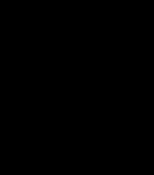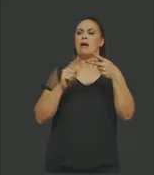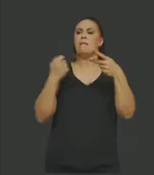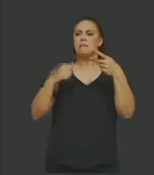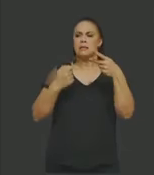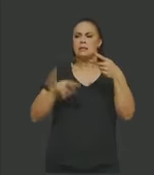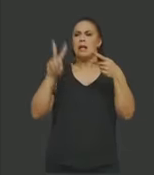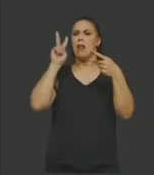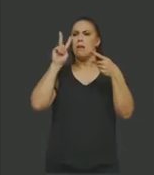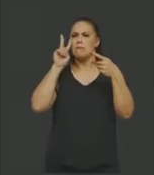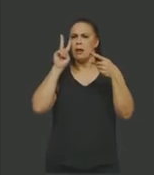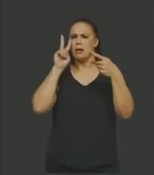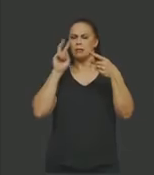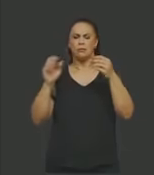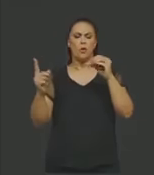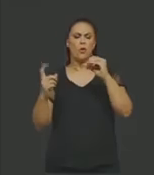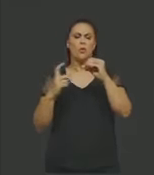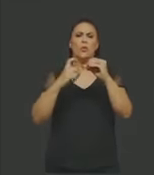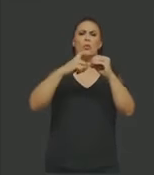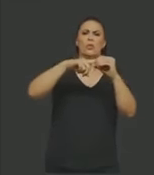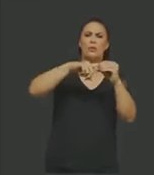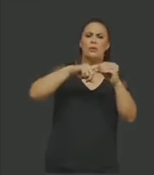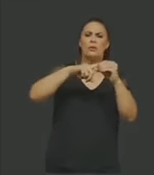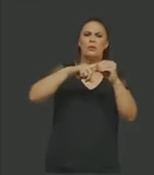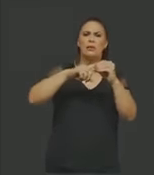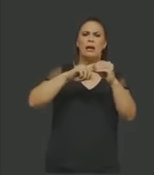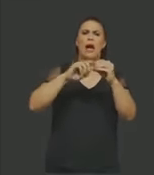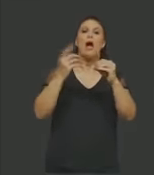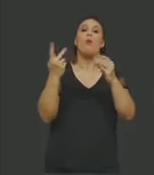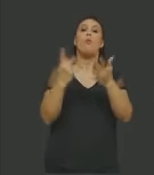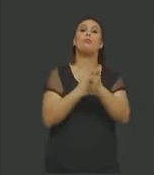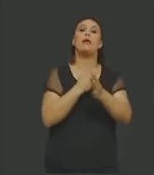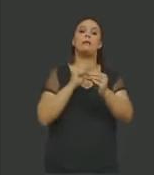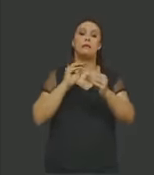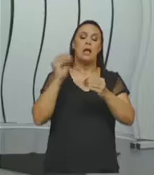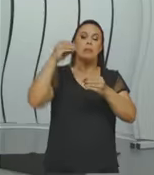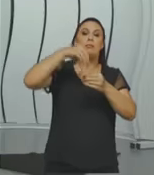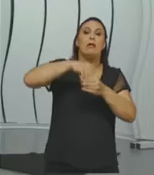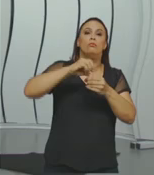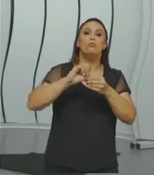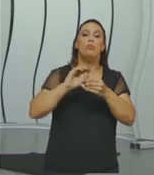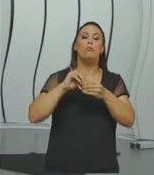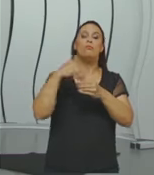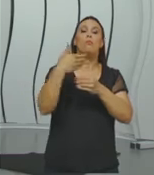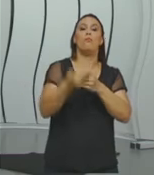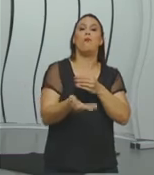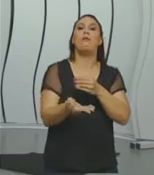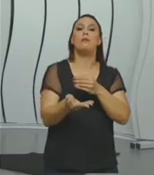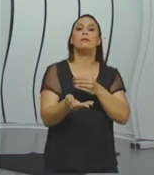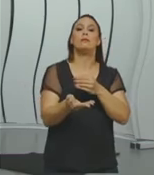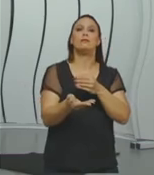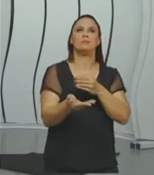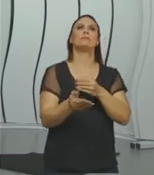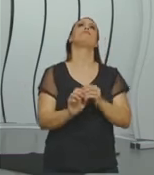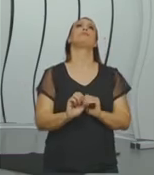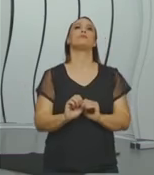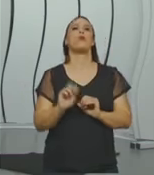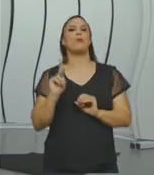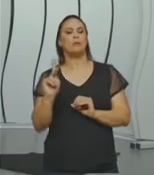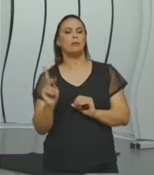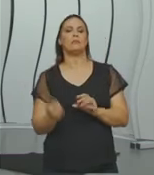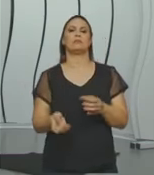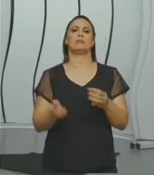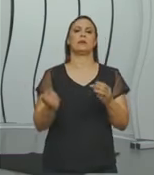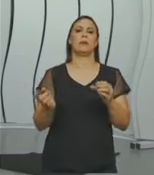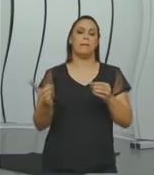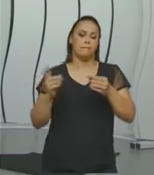fecundação, o que vai acontecer? Esse desenvolvimento do embrião, né? Esse novo ser, ele vai ser